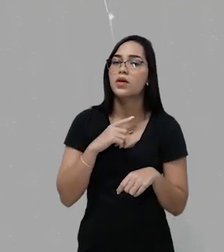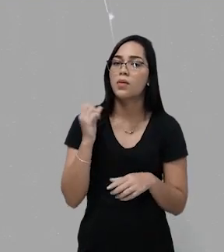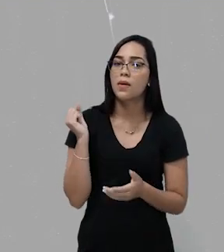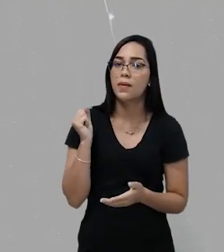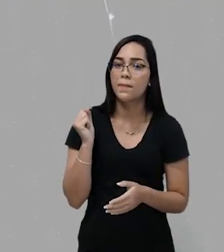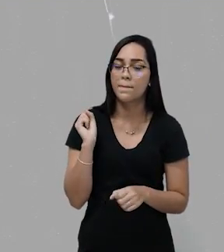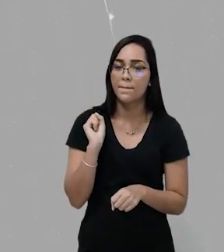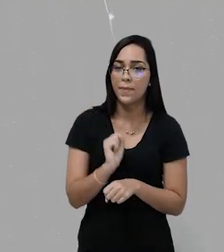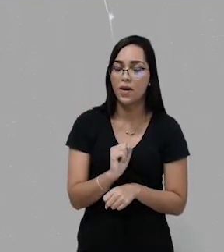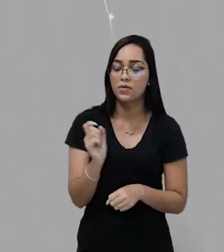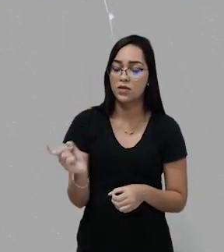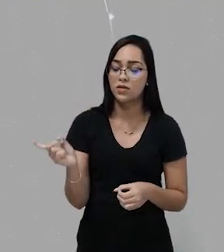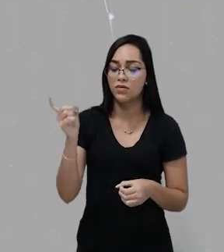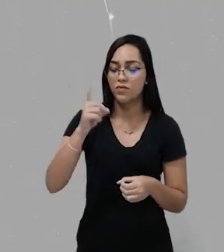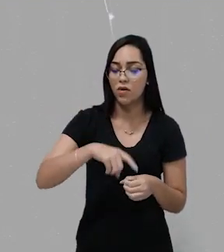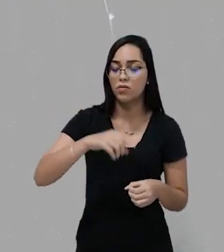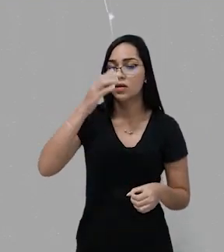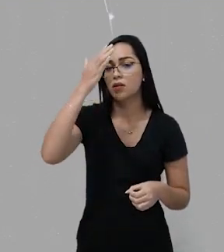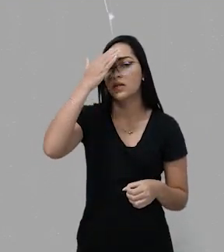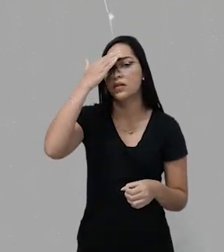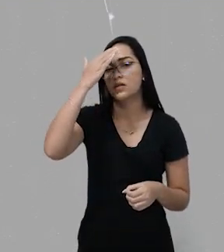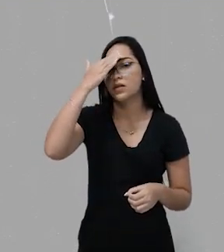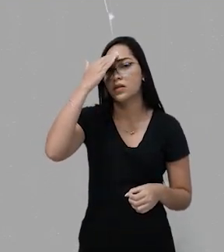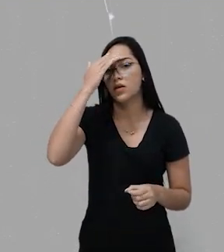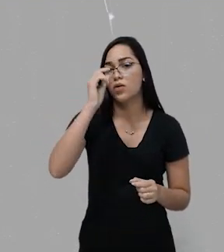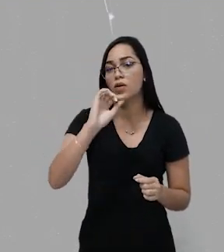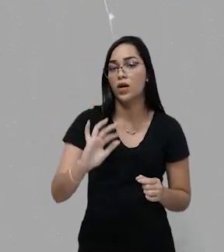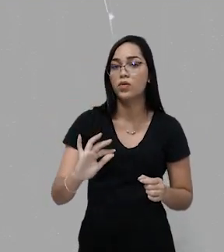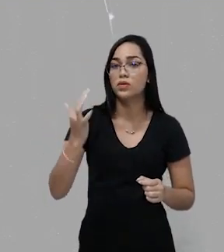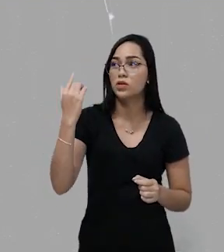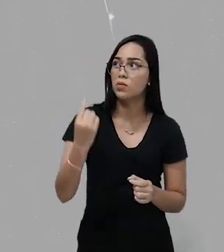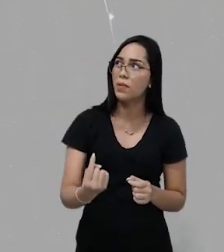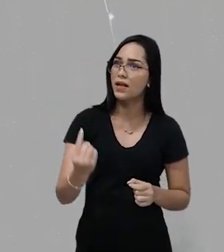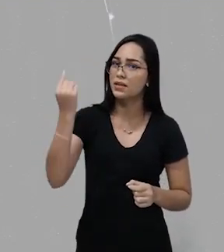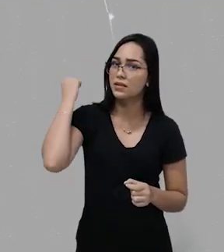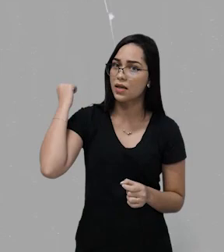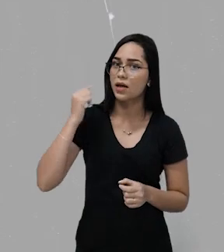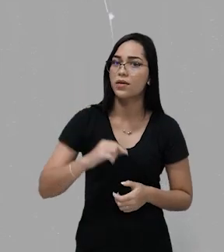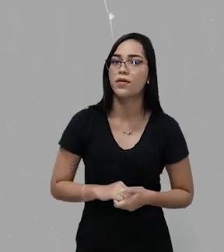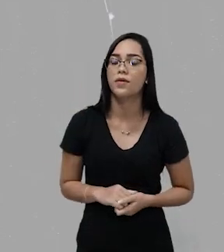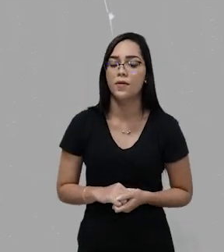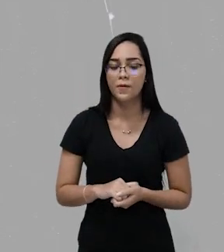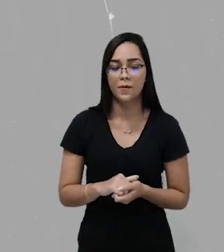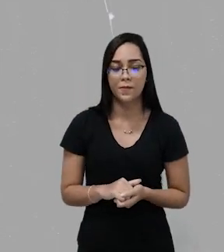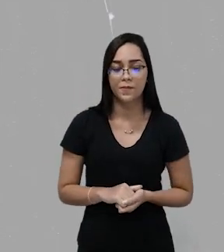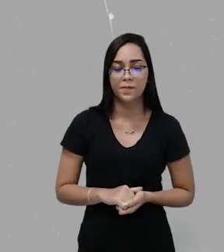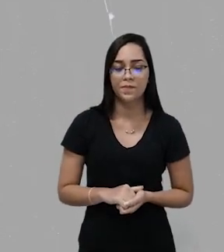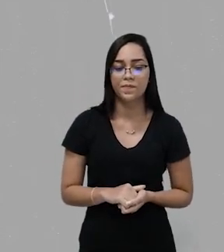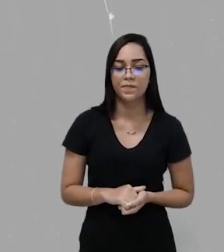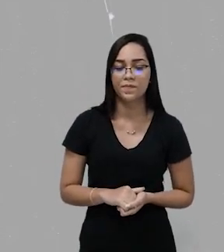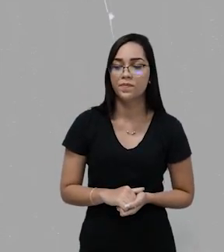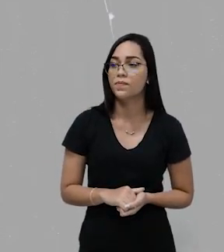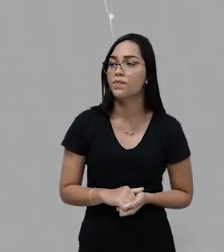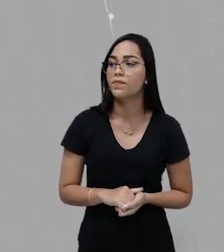pausa e se volta para a pessoa entender algo que aconteceu lá atrás, tá bom? Avançando.